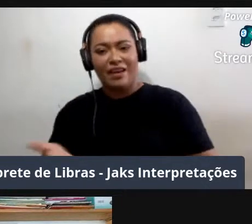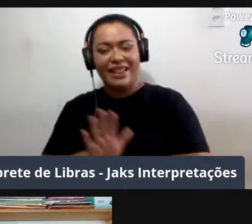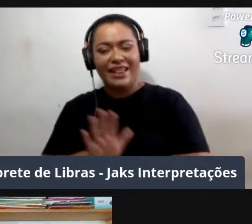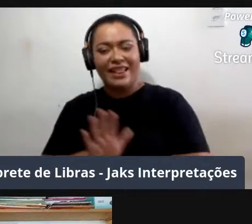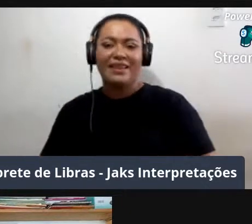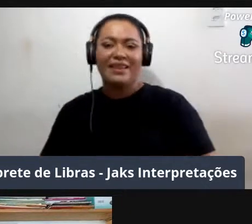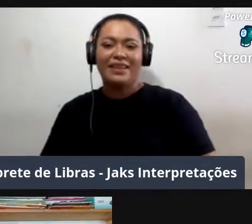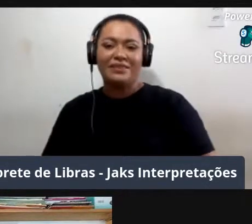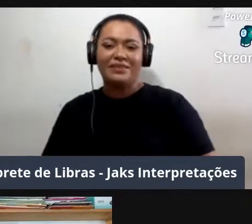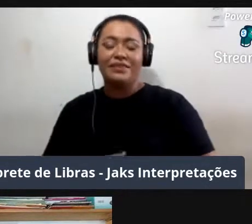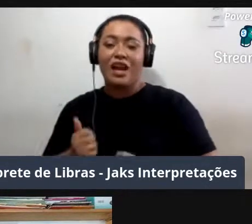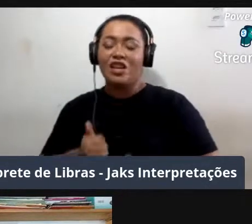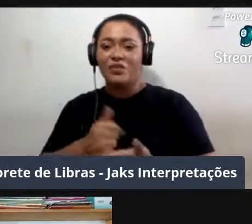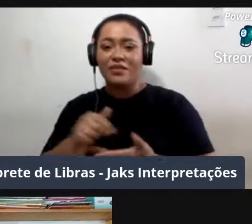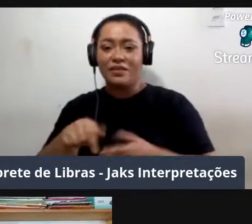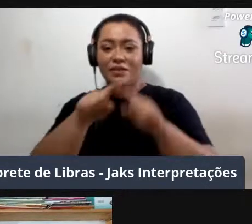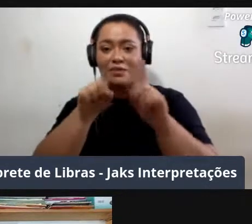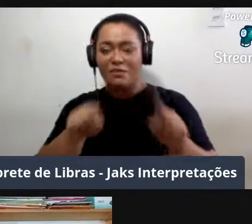empenhadíssima.